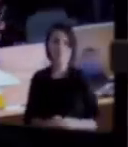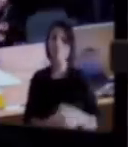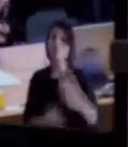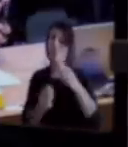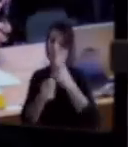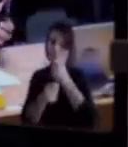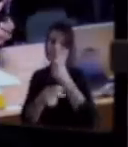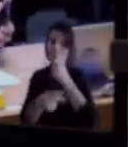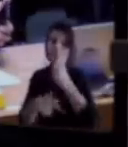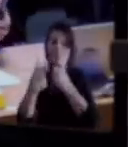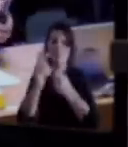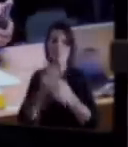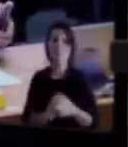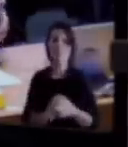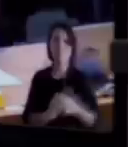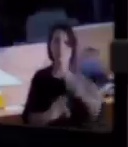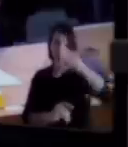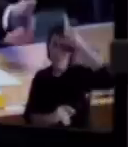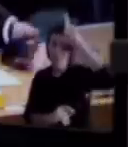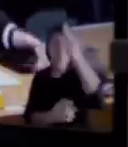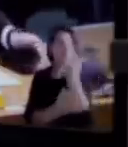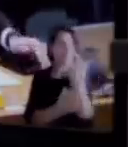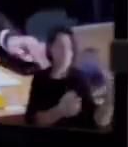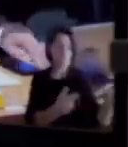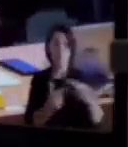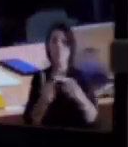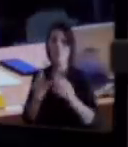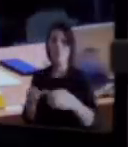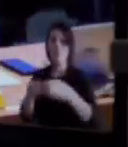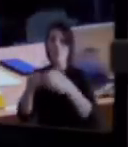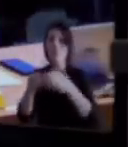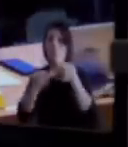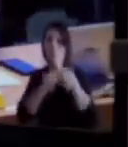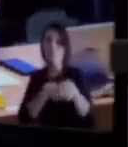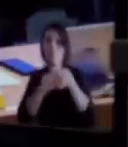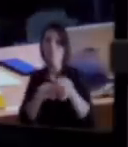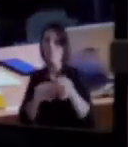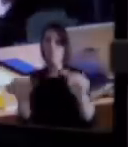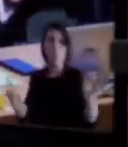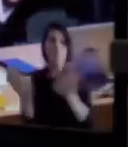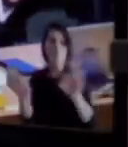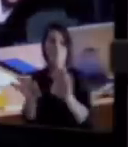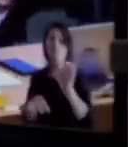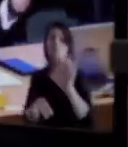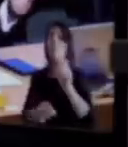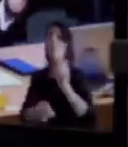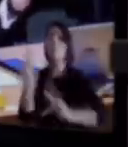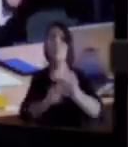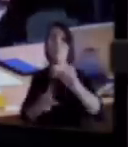liderança não havia Força Armada não havia exército não havia nada havia pessoas enfurecidas